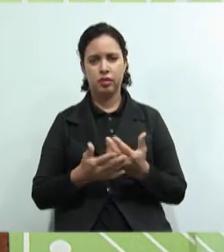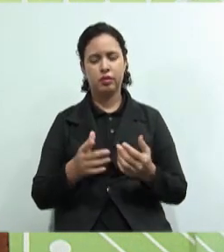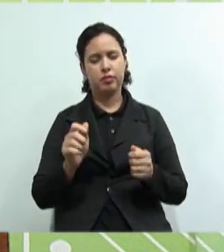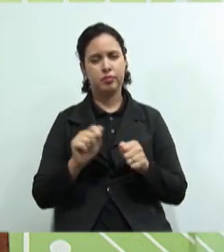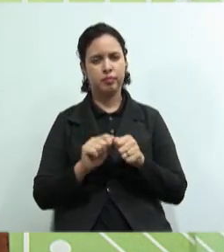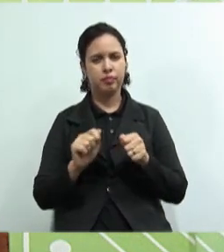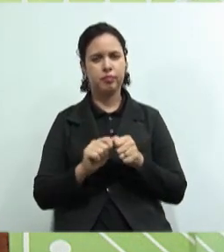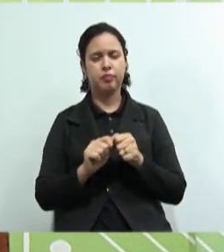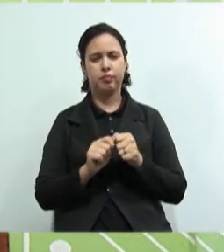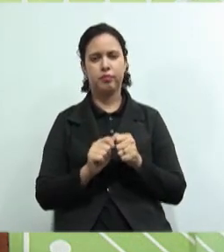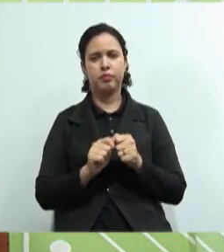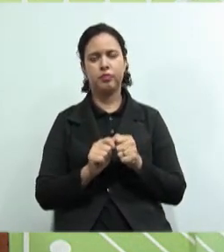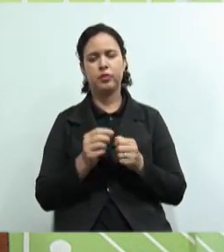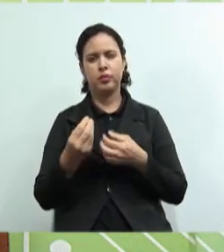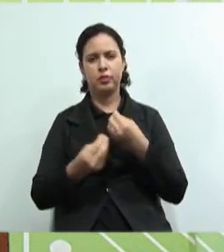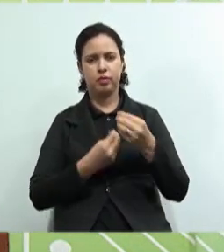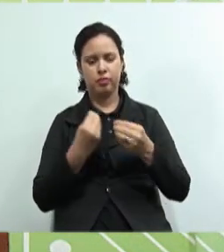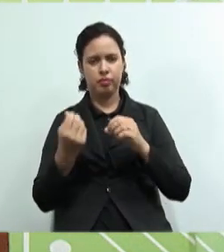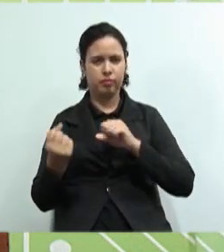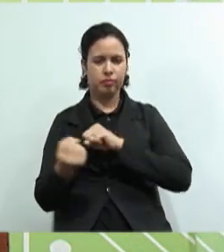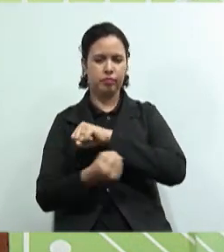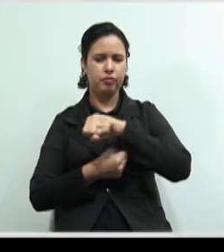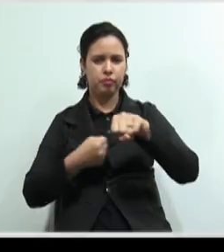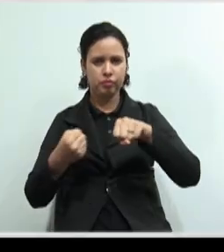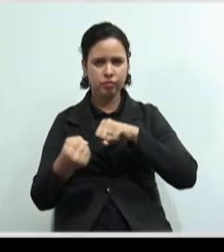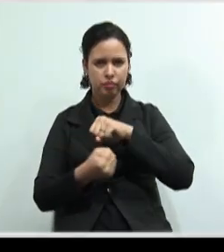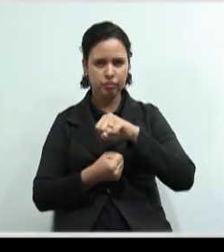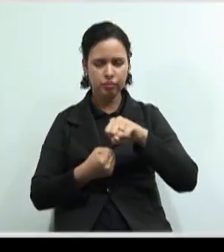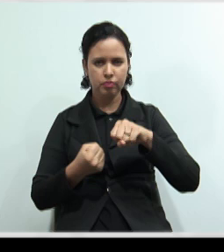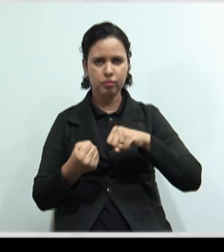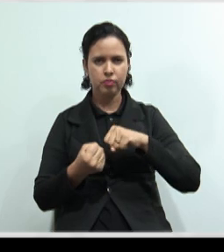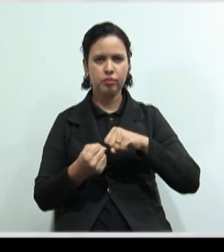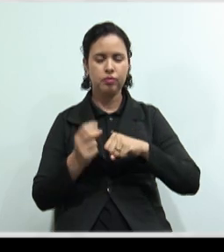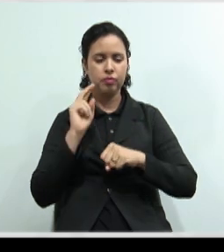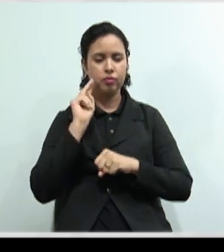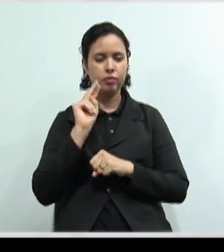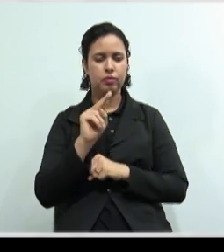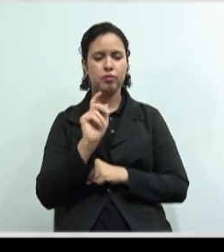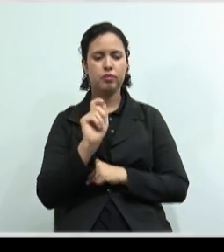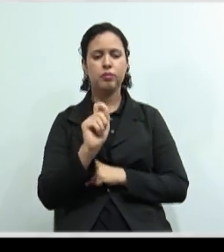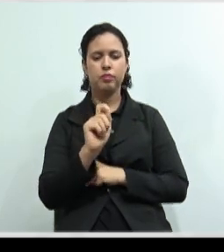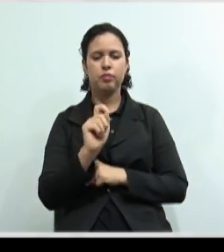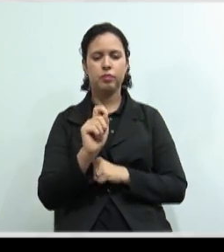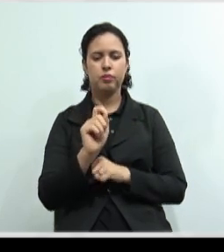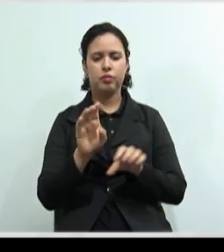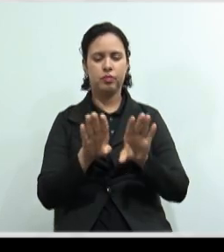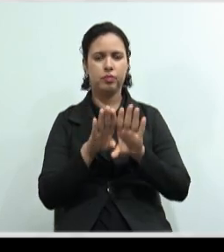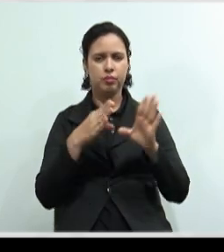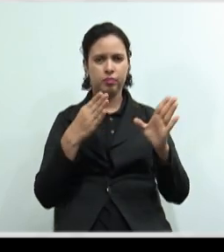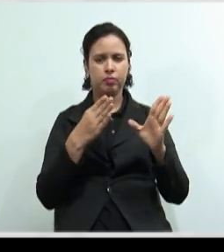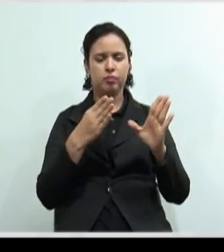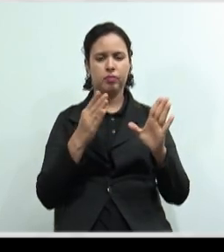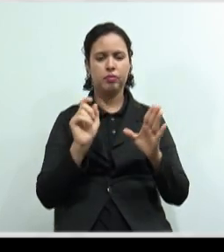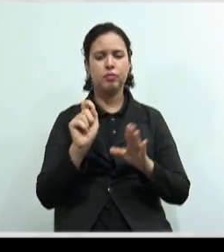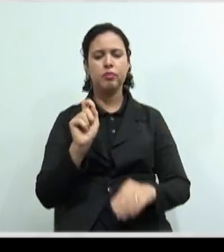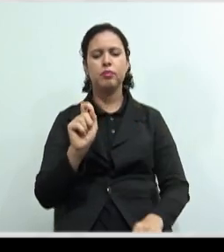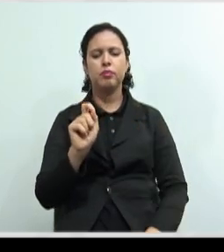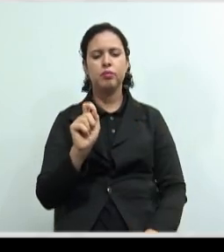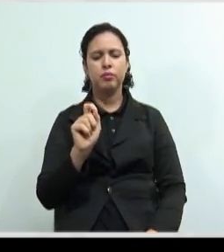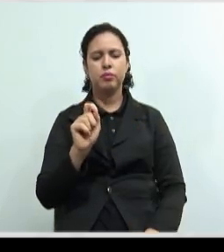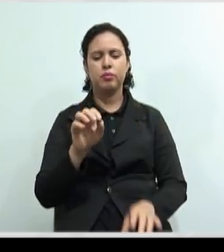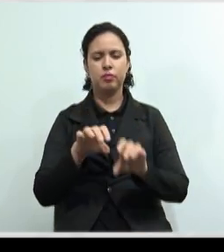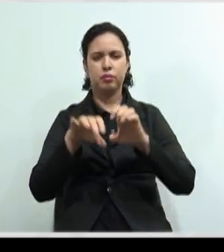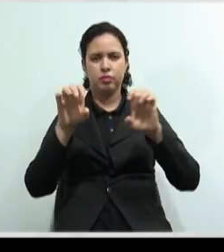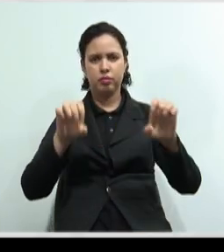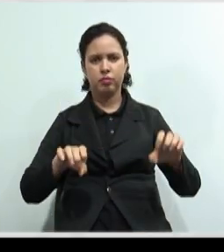seja ambientalmente. Nós, continuando no slide, a gente vê sobre a questão da abertura e transparência quanto à estrutura